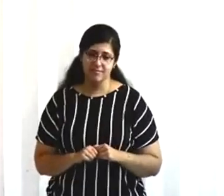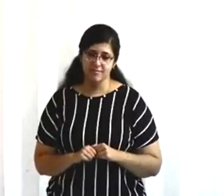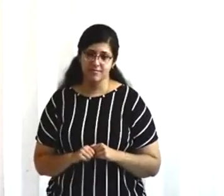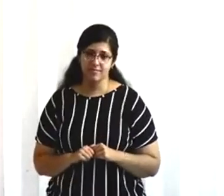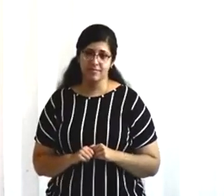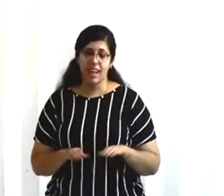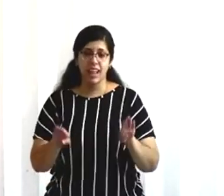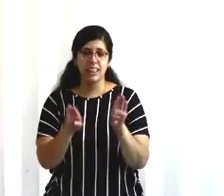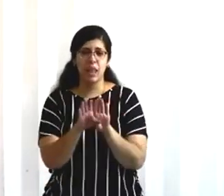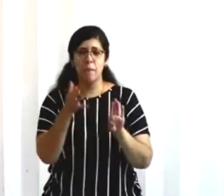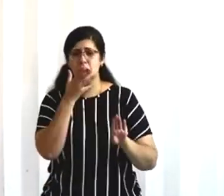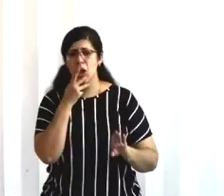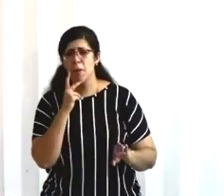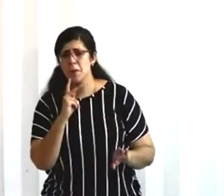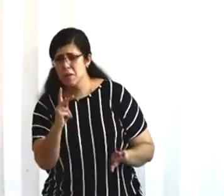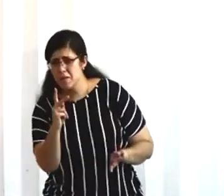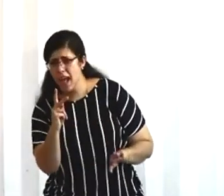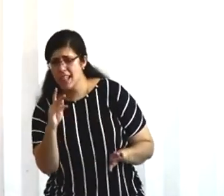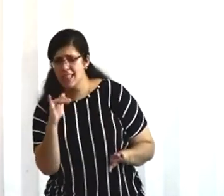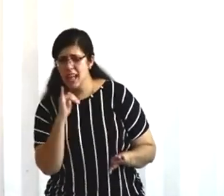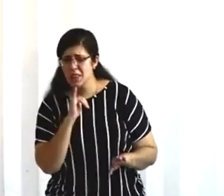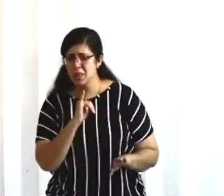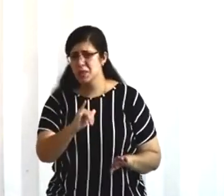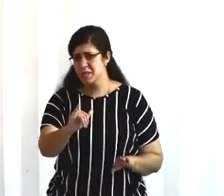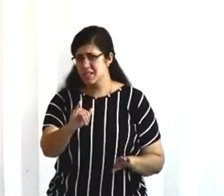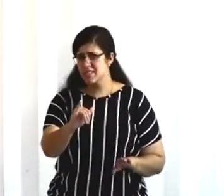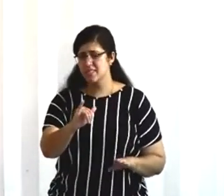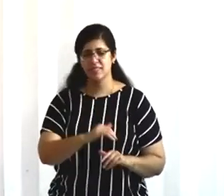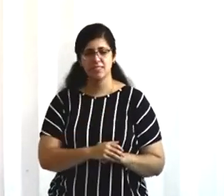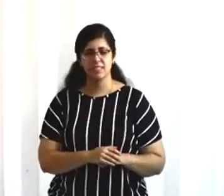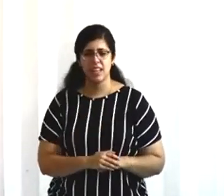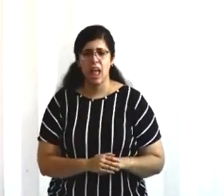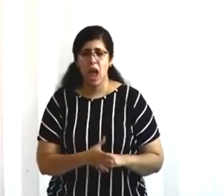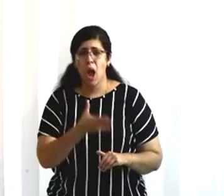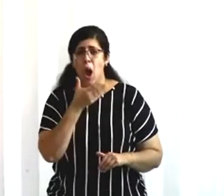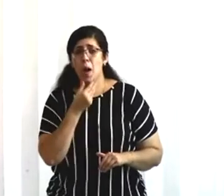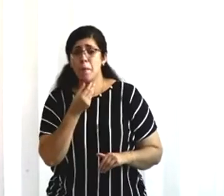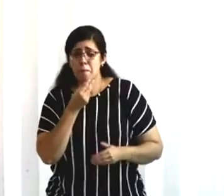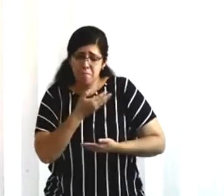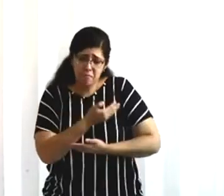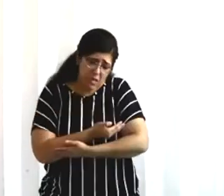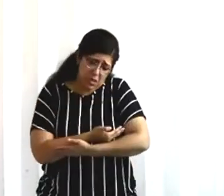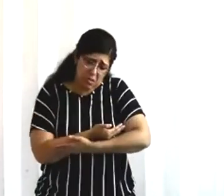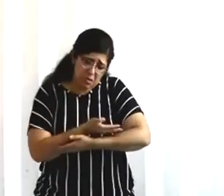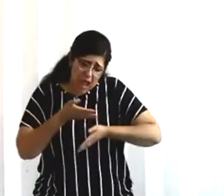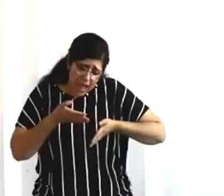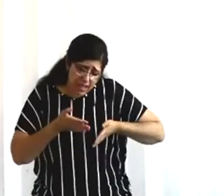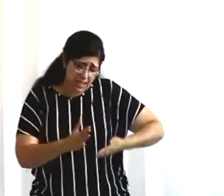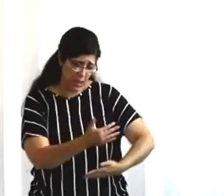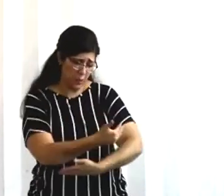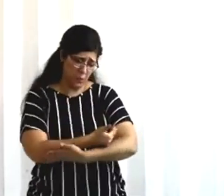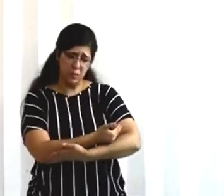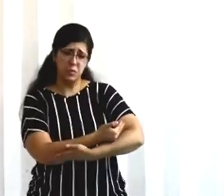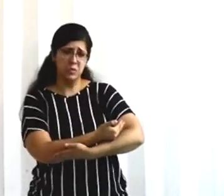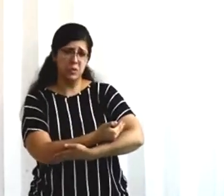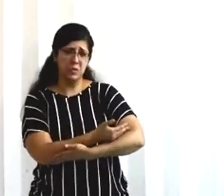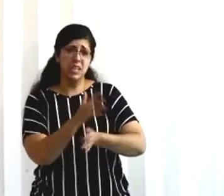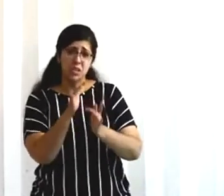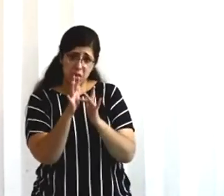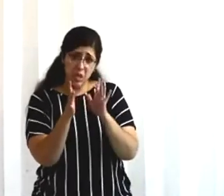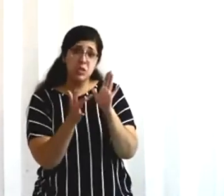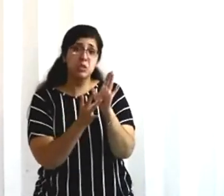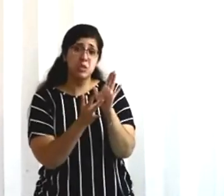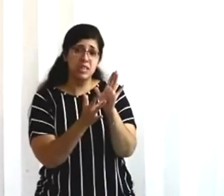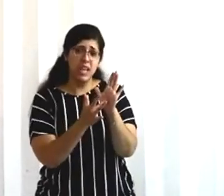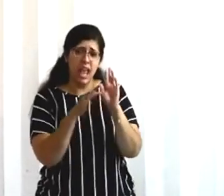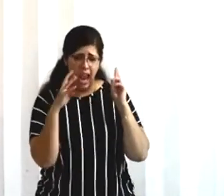profeta vai dizer que esse menino que haveria de nascer, e que nasceu, e que reinou,